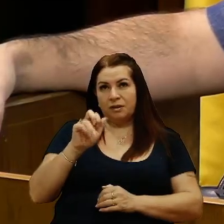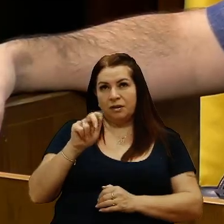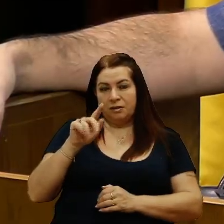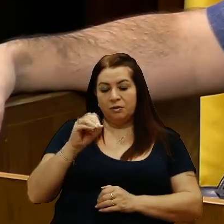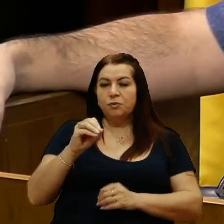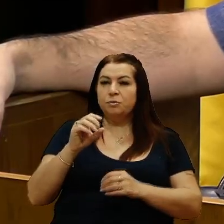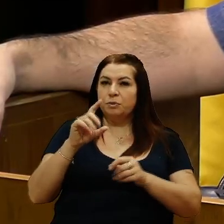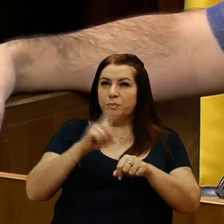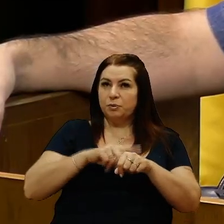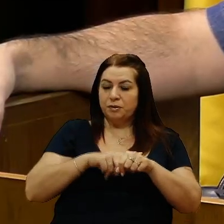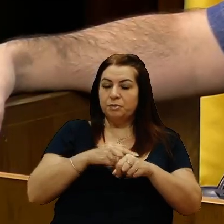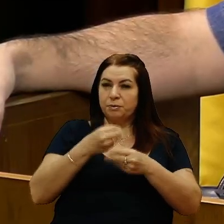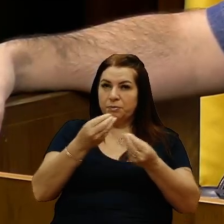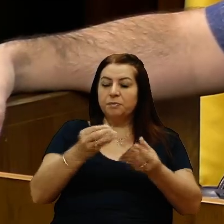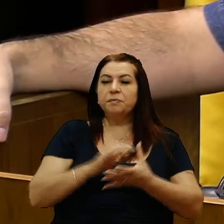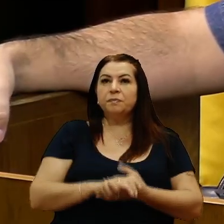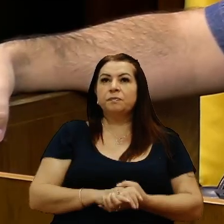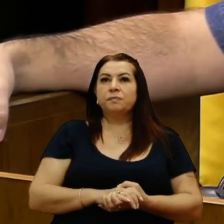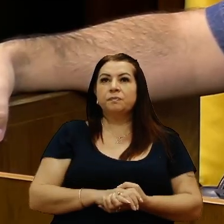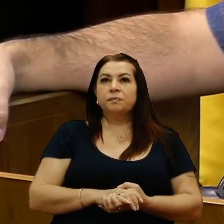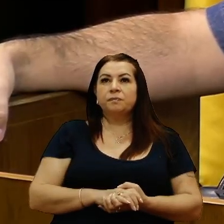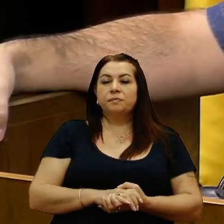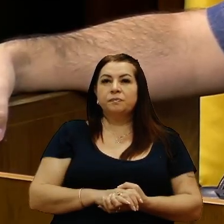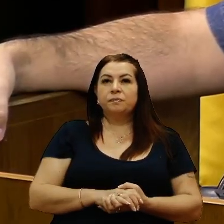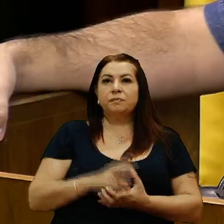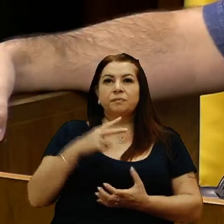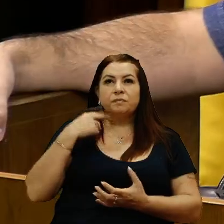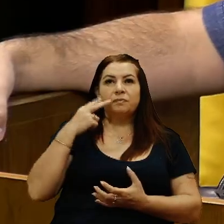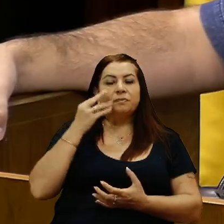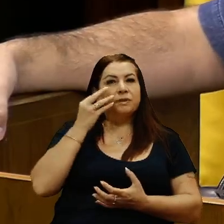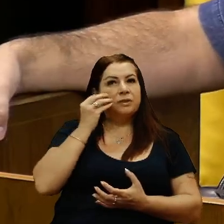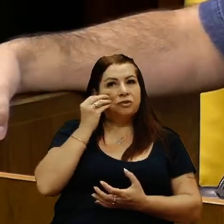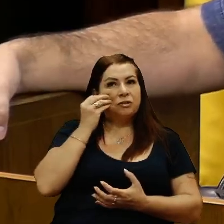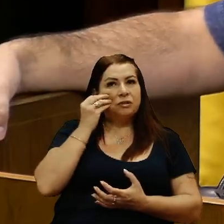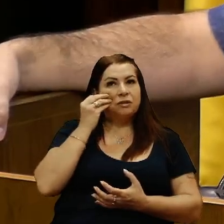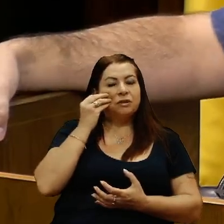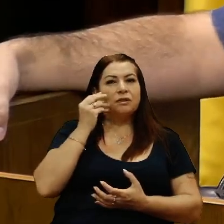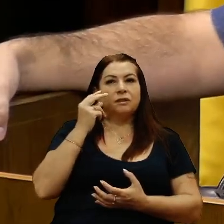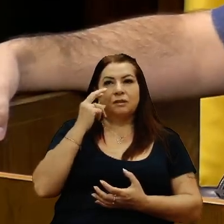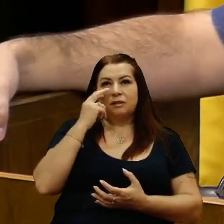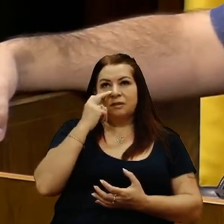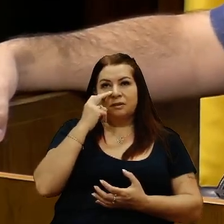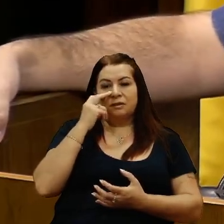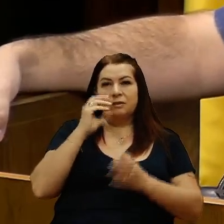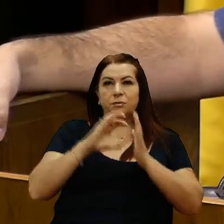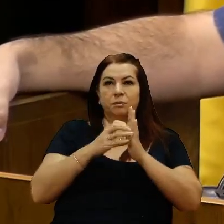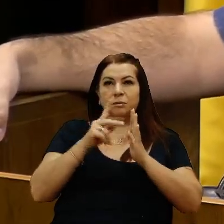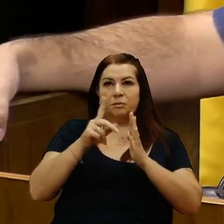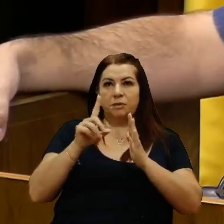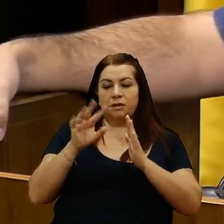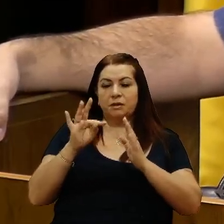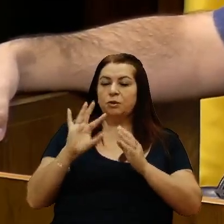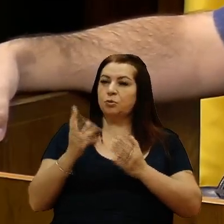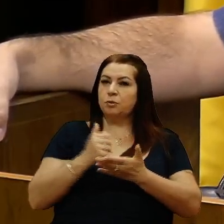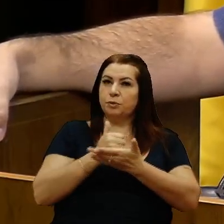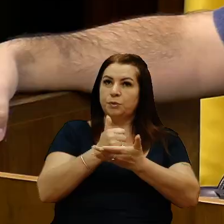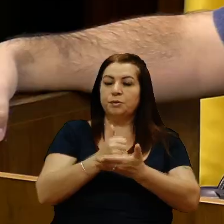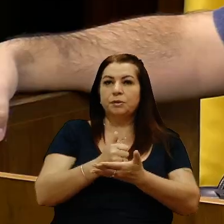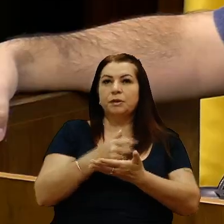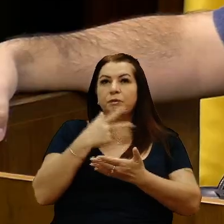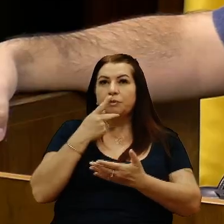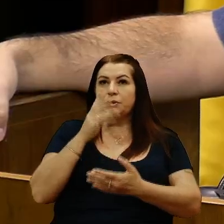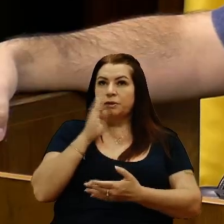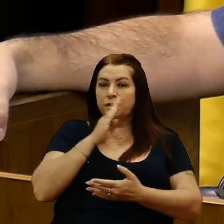espaço, vereador Jack, vereador Andressa, bancada do PDT, nossa assessoria. Bom, presidente, eu vou ser breve aqui na minha